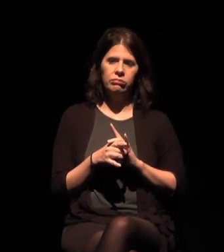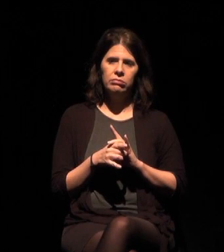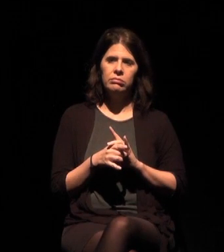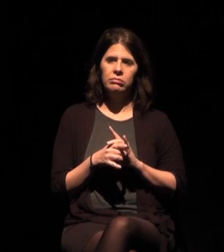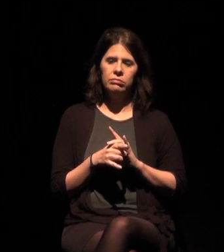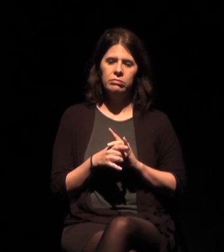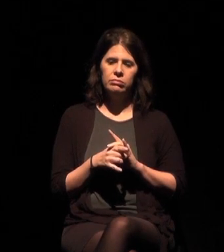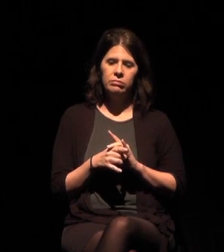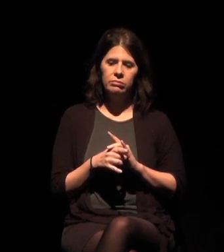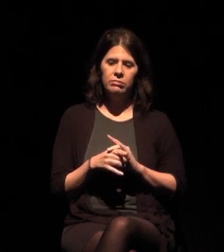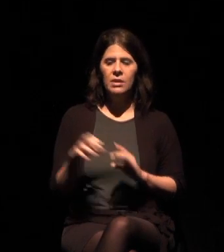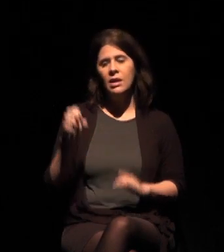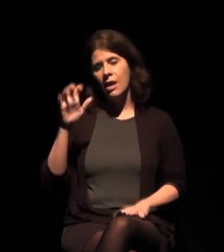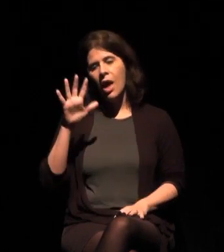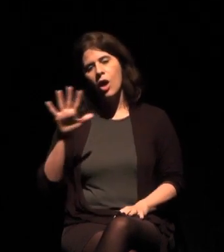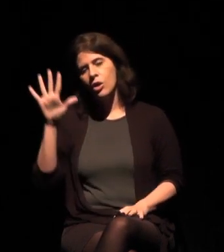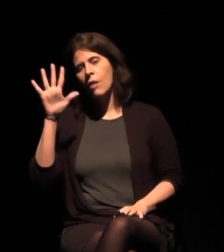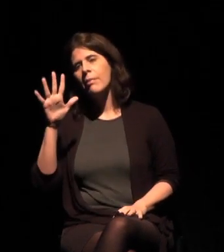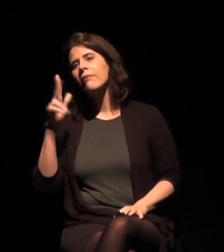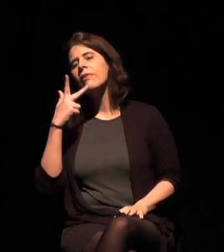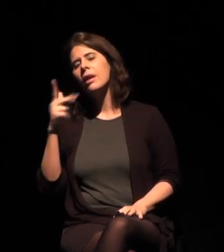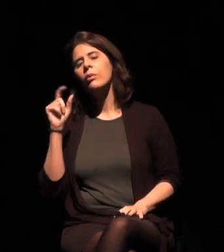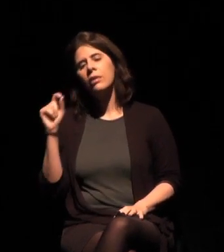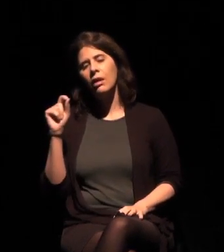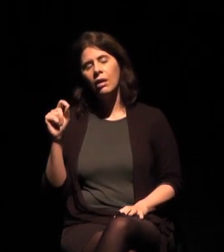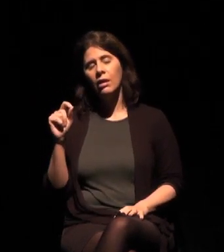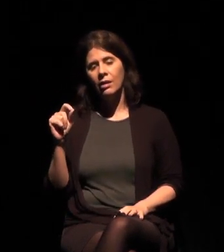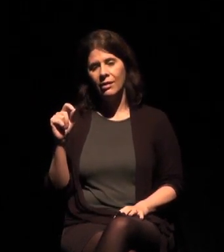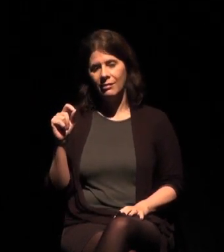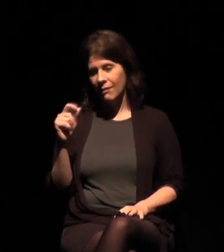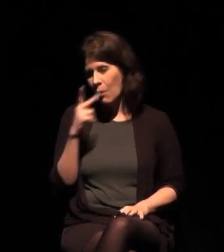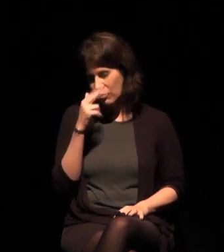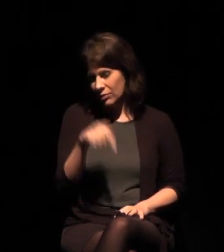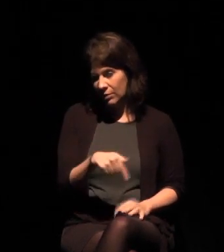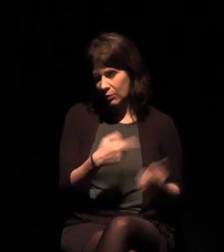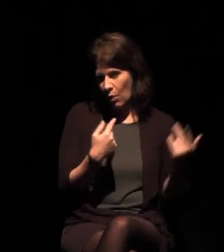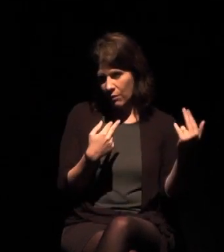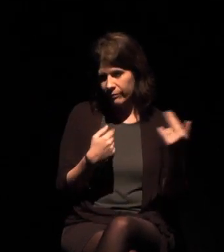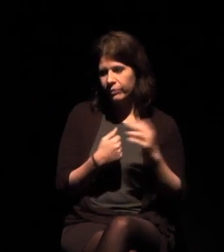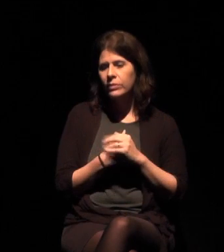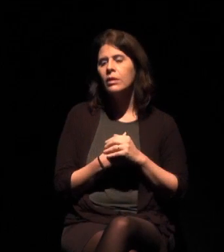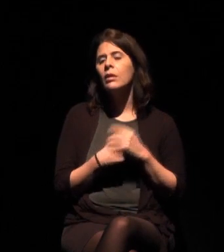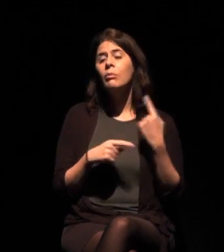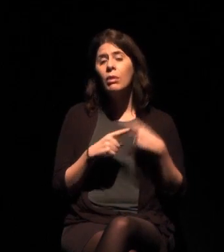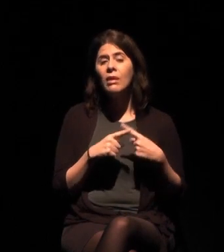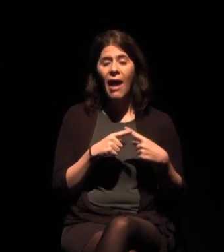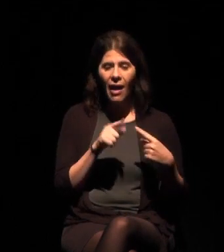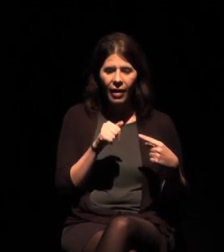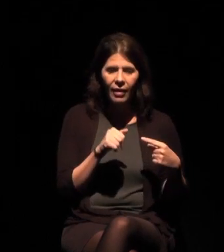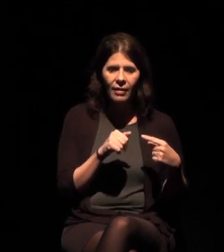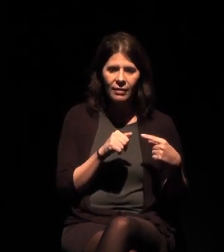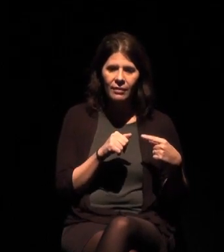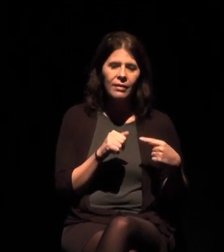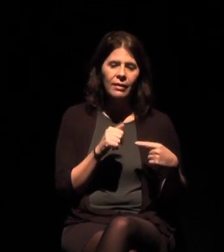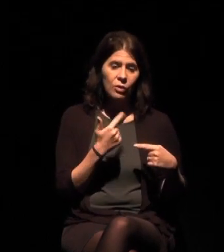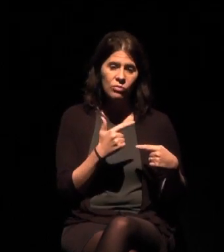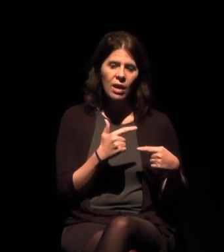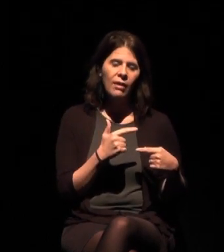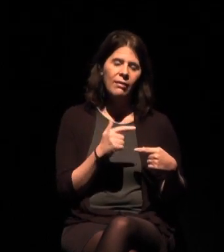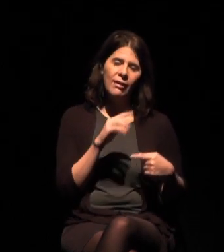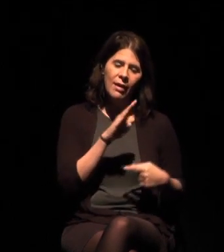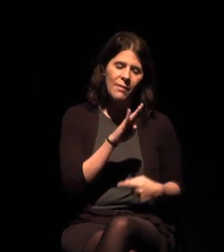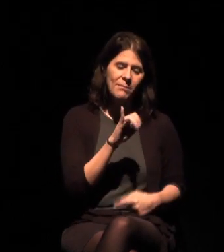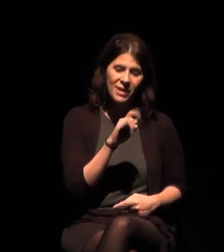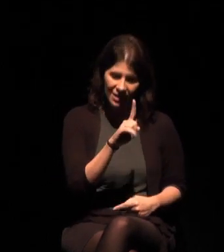europa gregos eu penso que vocês também dizem porque tem sido ir lá provável não a bíblia está sobre